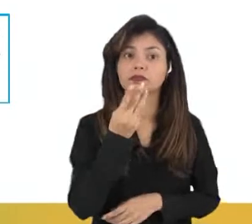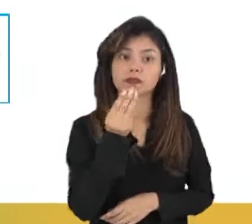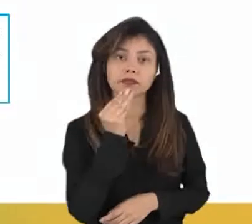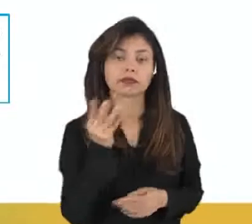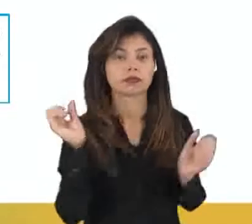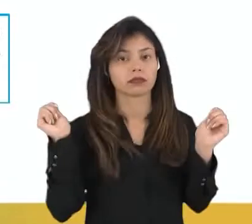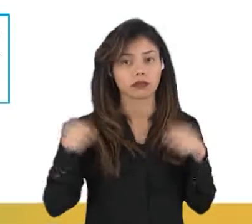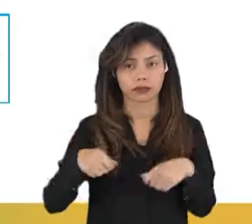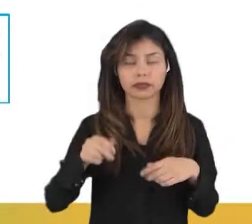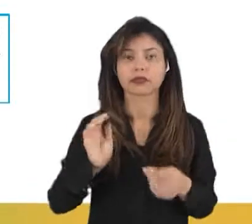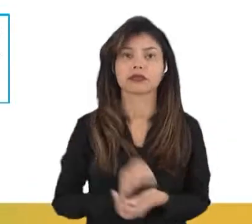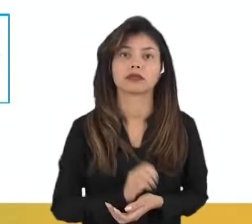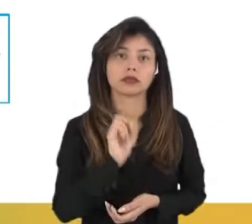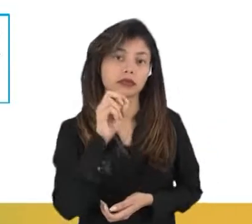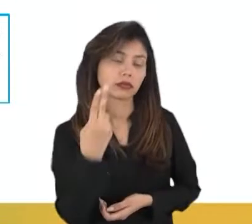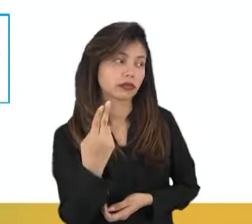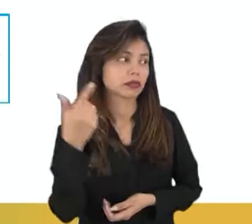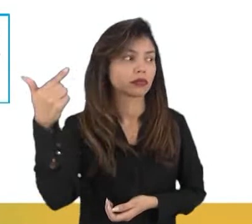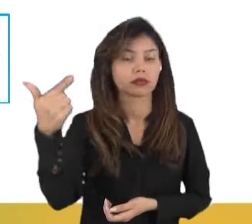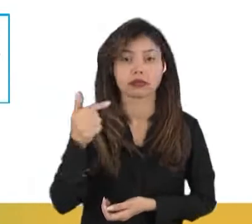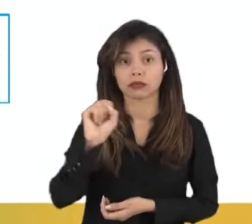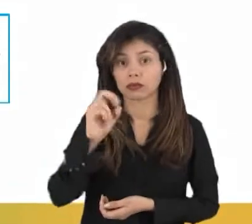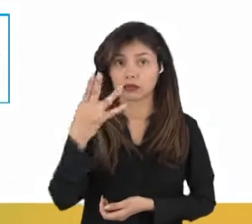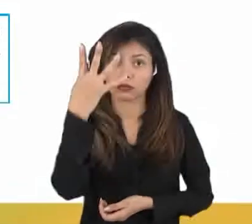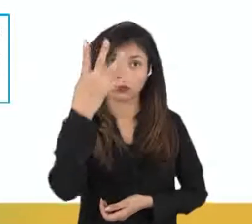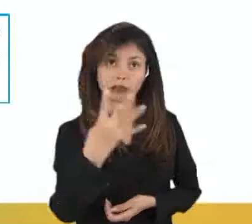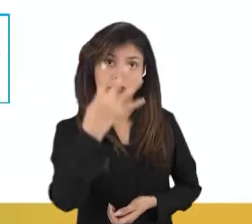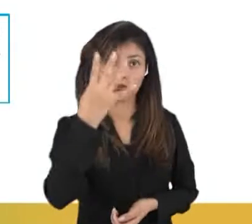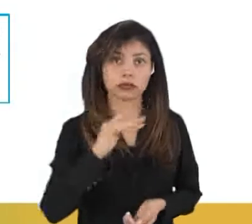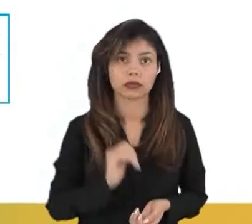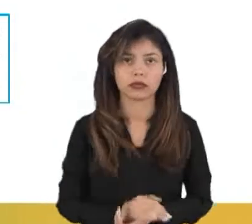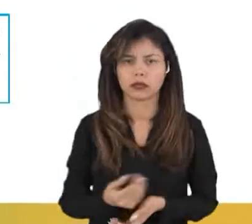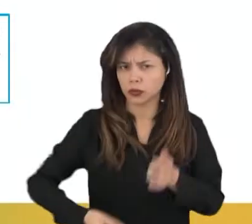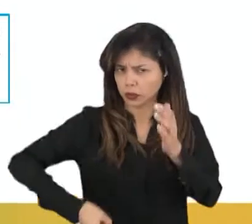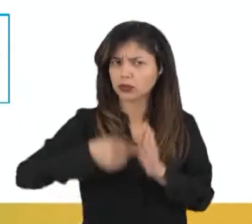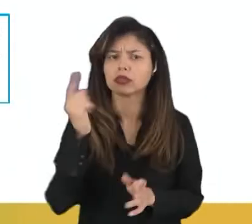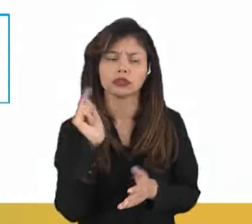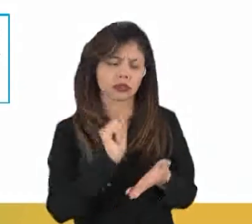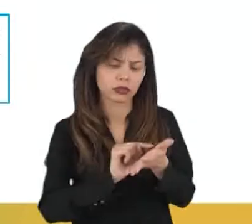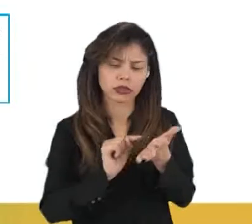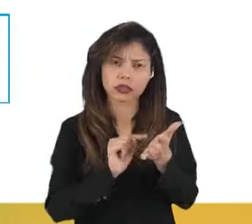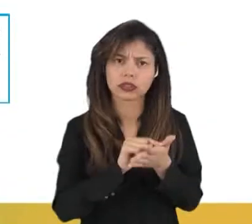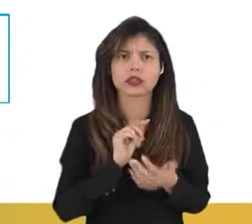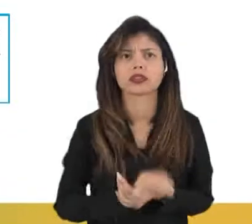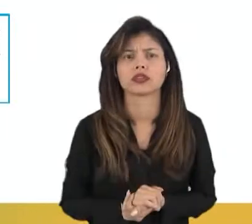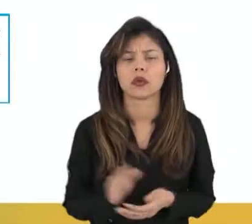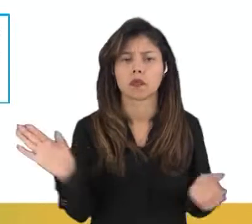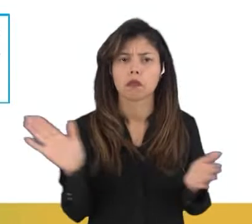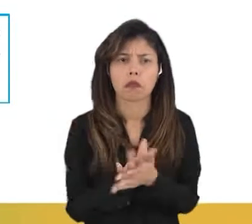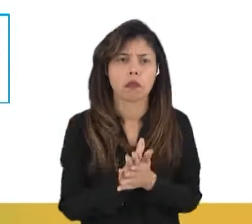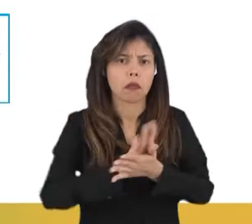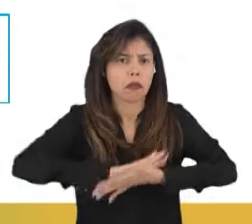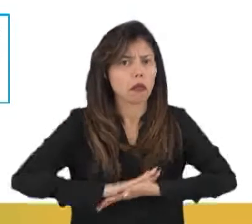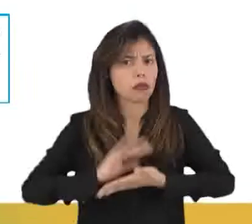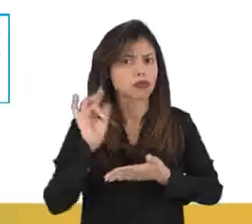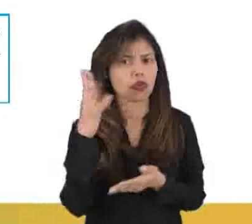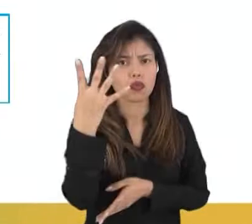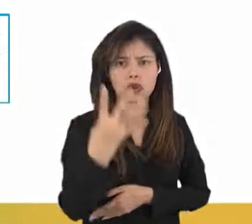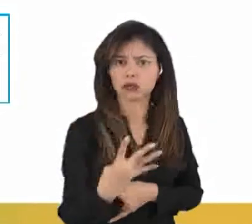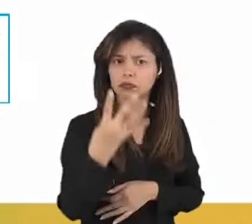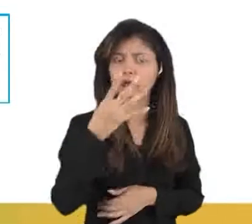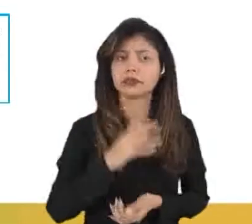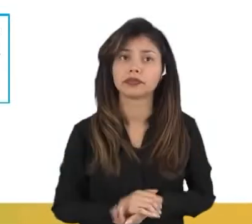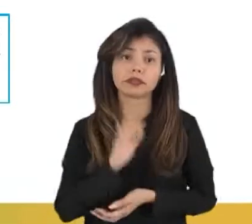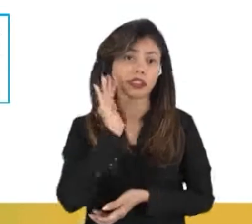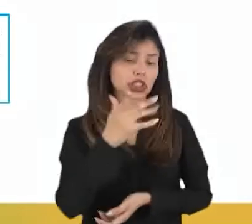são o número 2 ou o número 4. Então, para o primeiro dígito, nos sobram apenas 4 possibilidades,